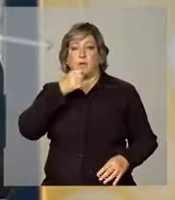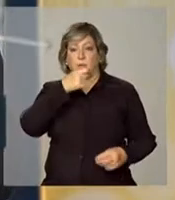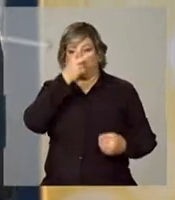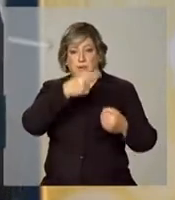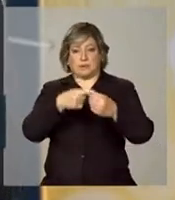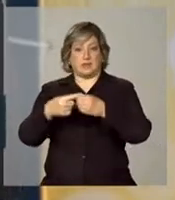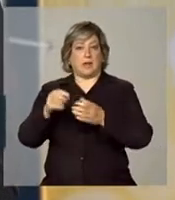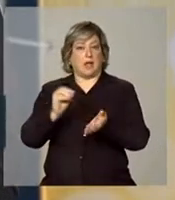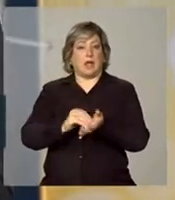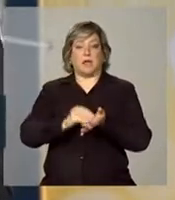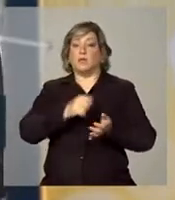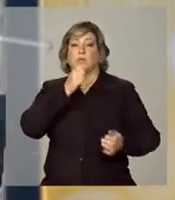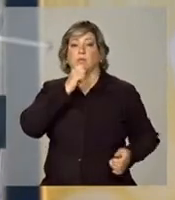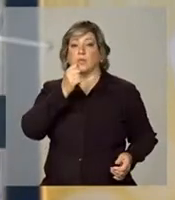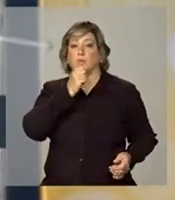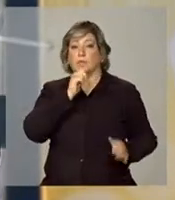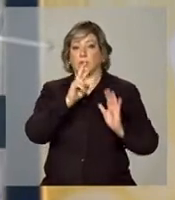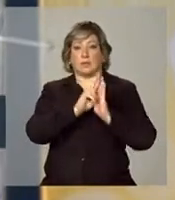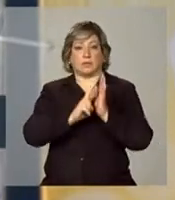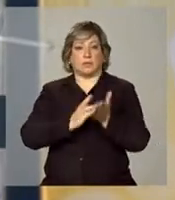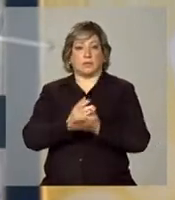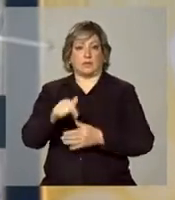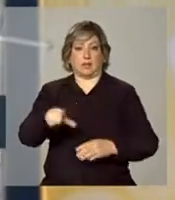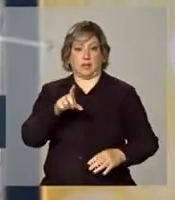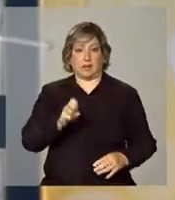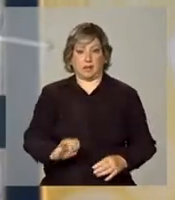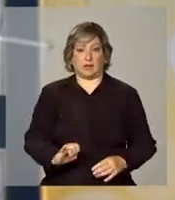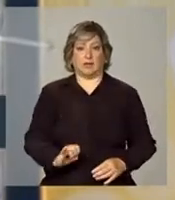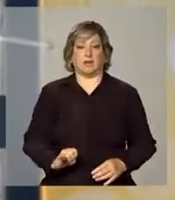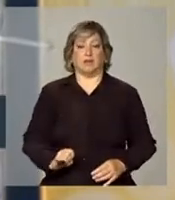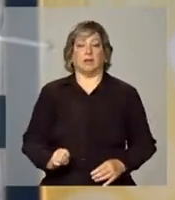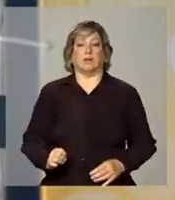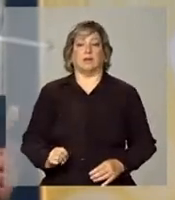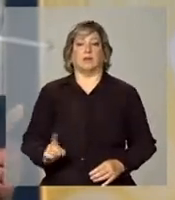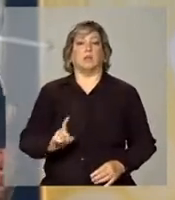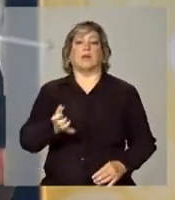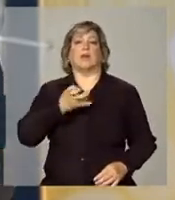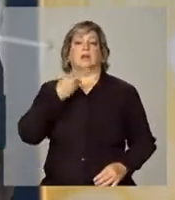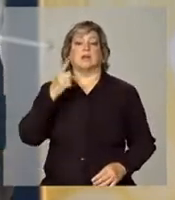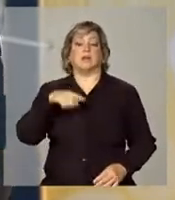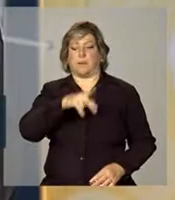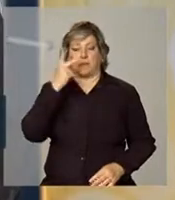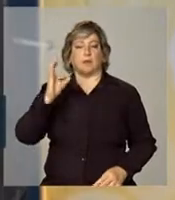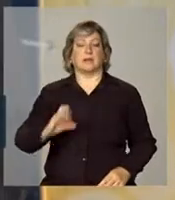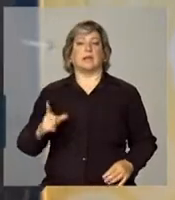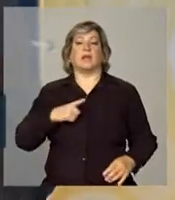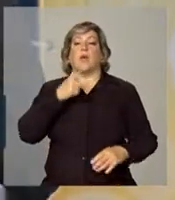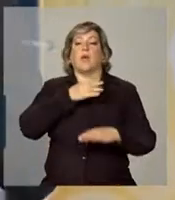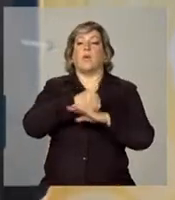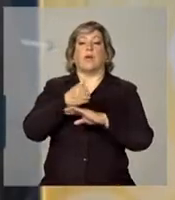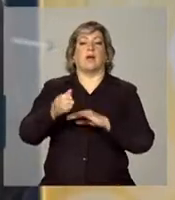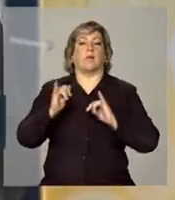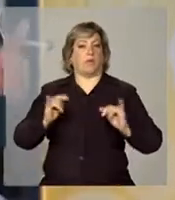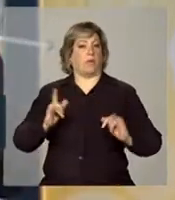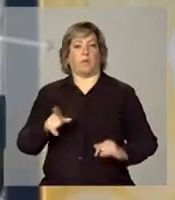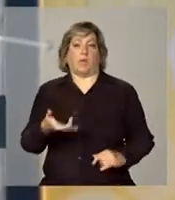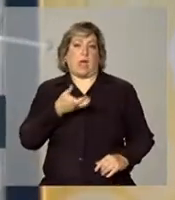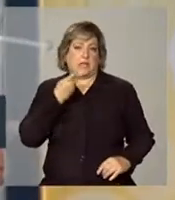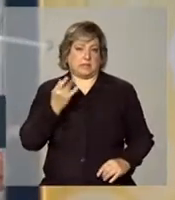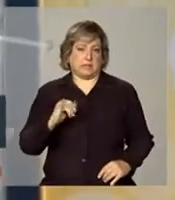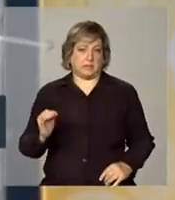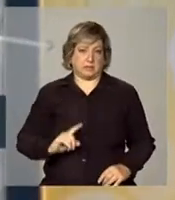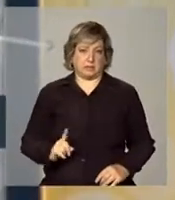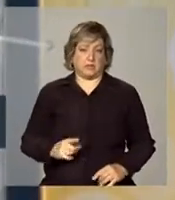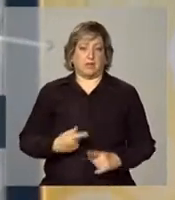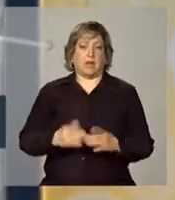ter regulamentado a lei não quer dizer que o cidadão não está tendo acesso à informação. Em alguns estados, a